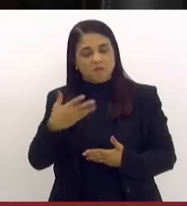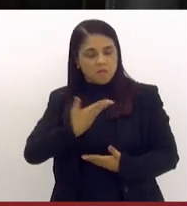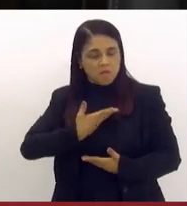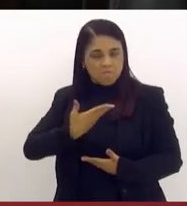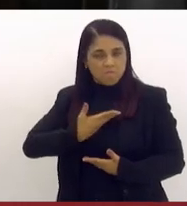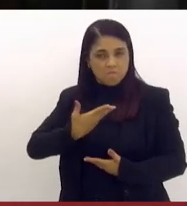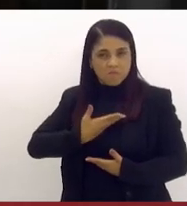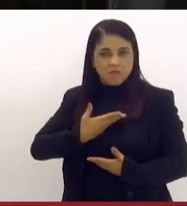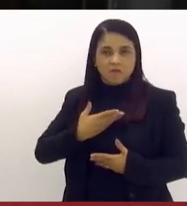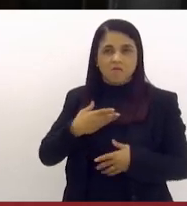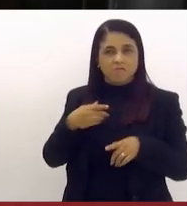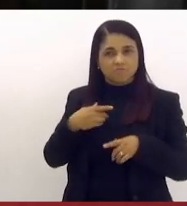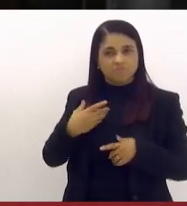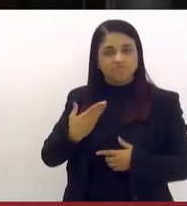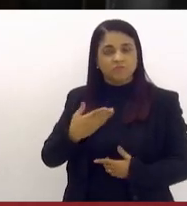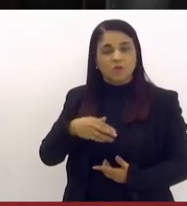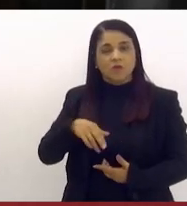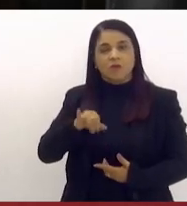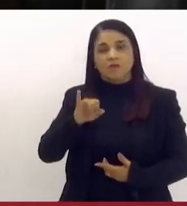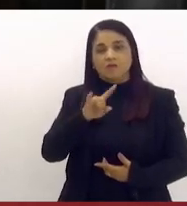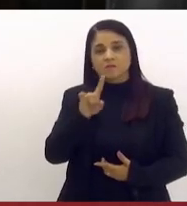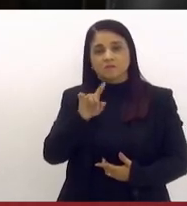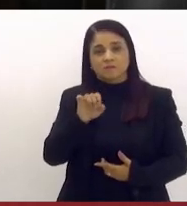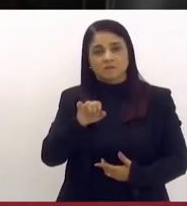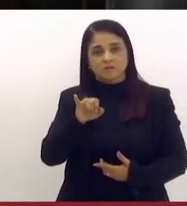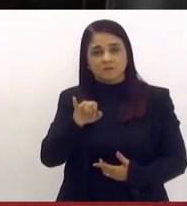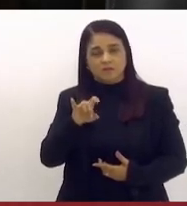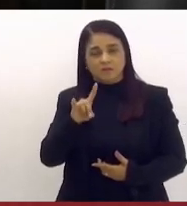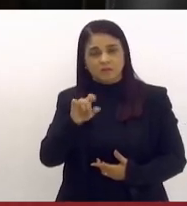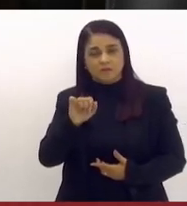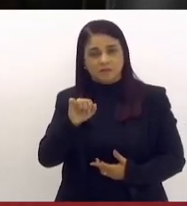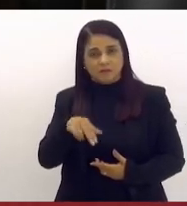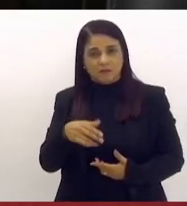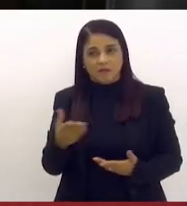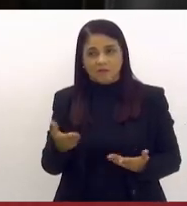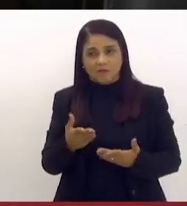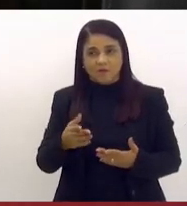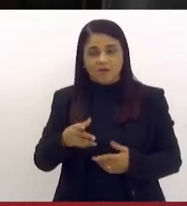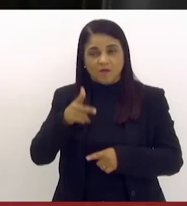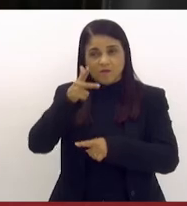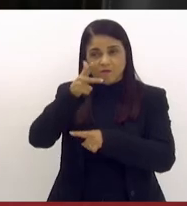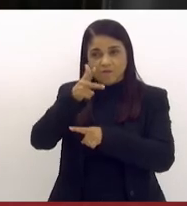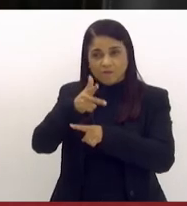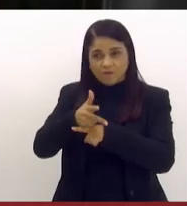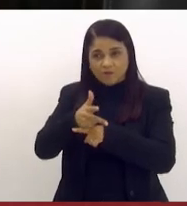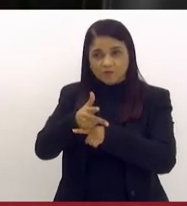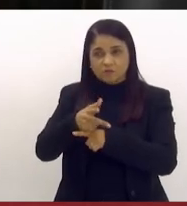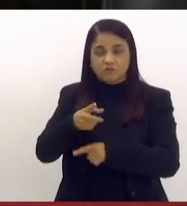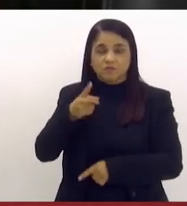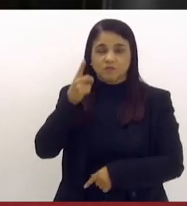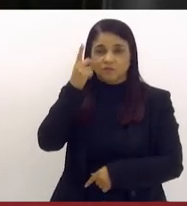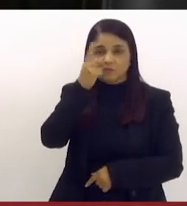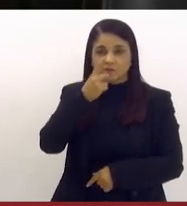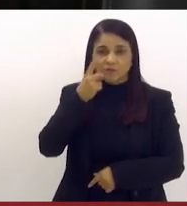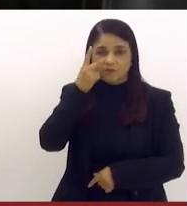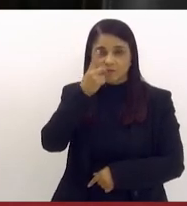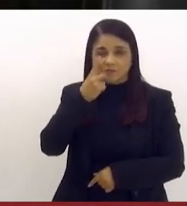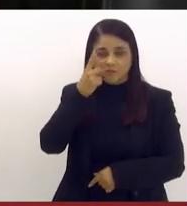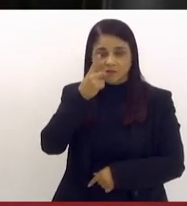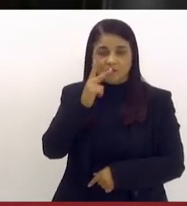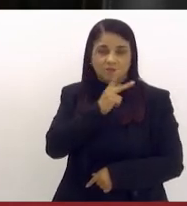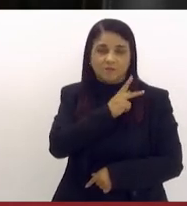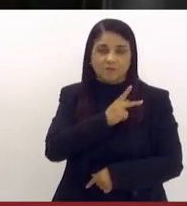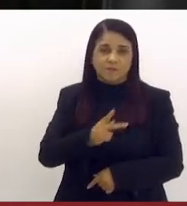amiga e companheira Rosângela zeidan nós vamos soltar o vídeo aqui do deputado que é o